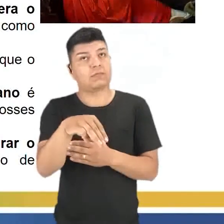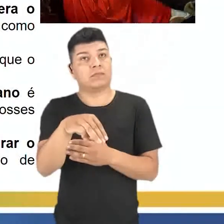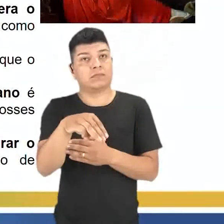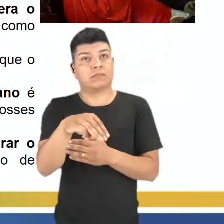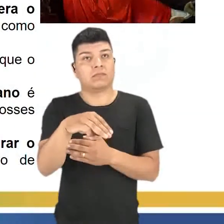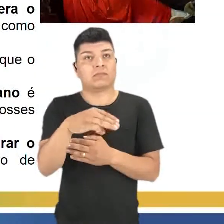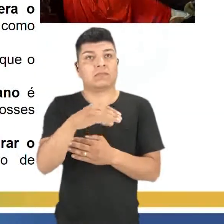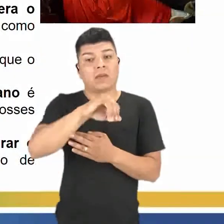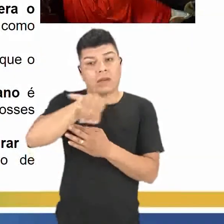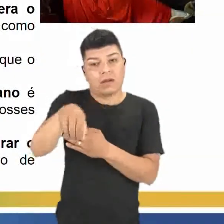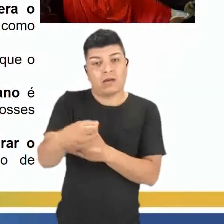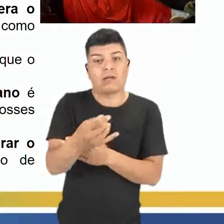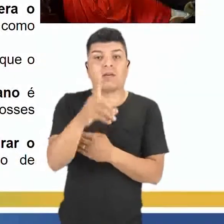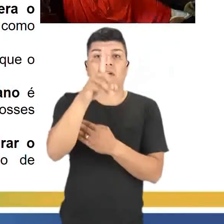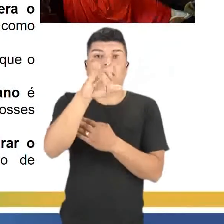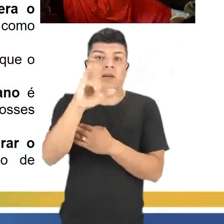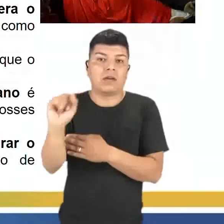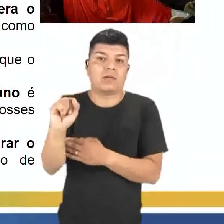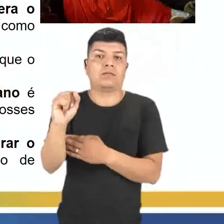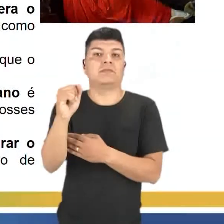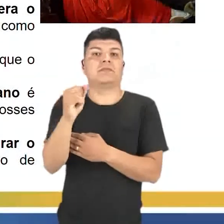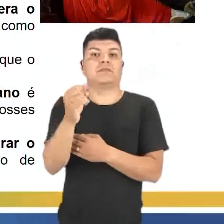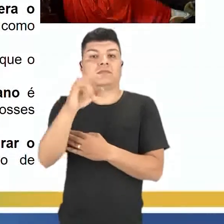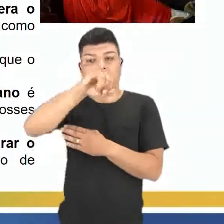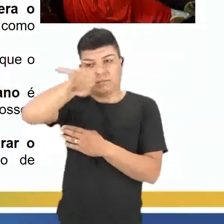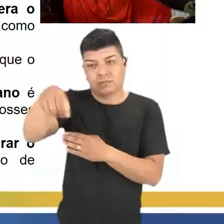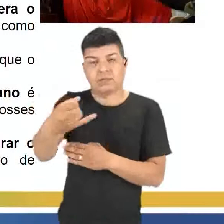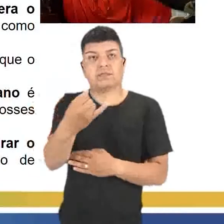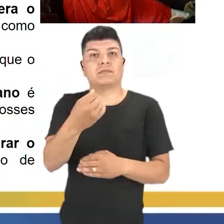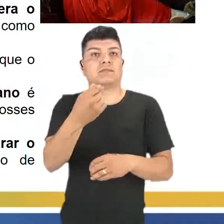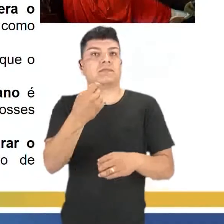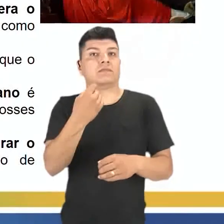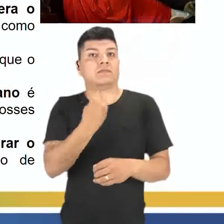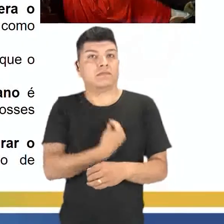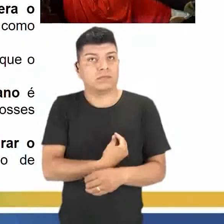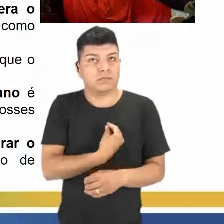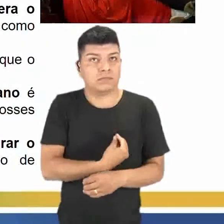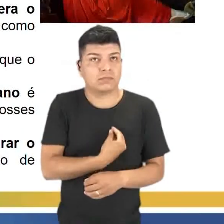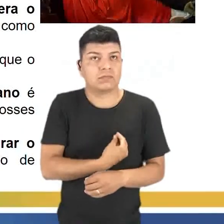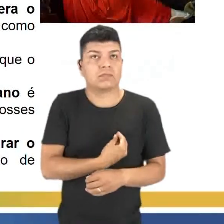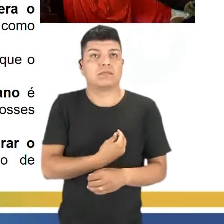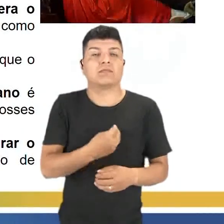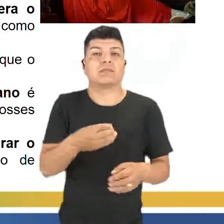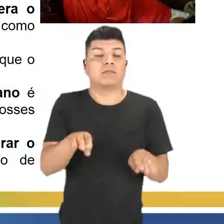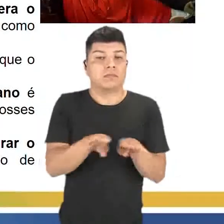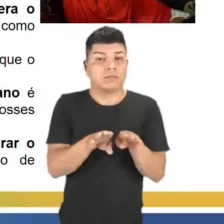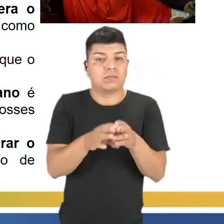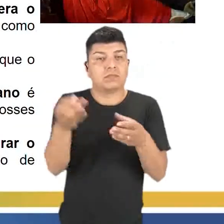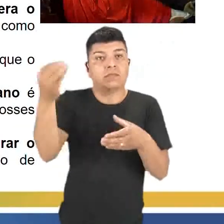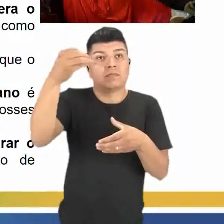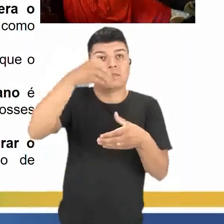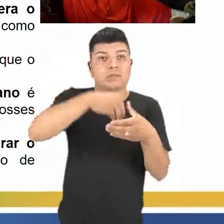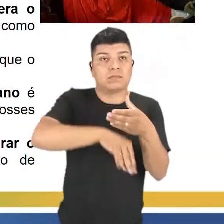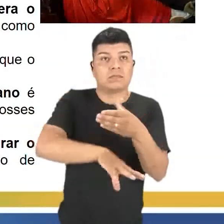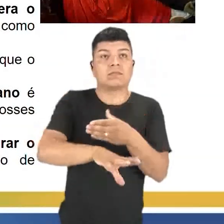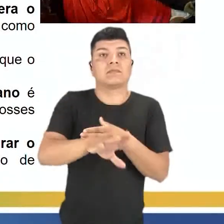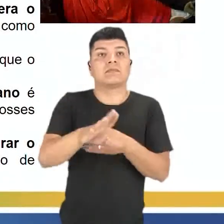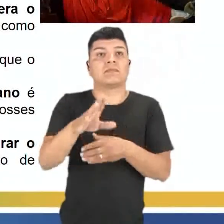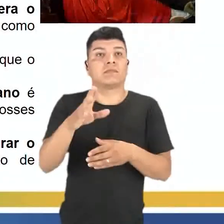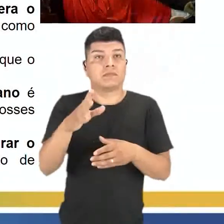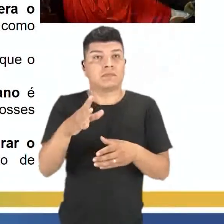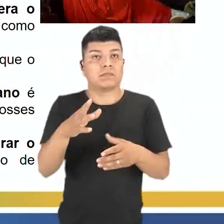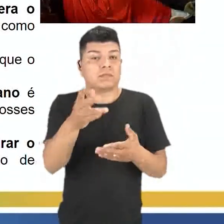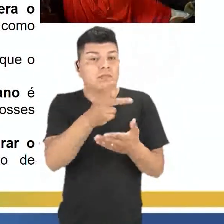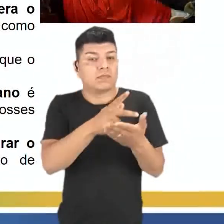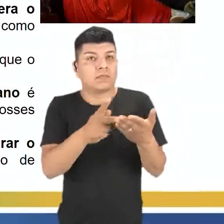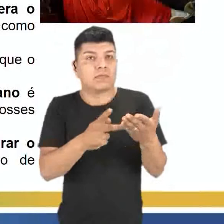dia, aproveitar o momento. Eles colocavam também, dentro das suas colocações